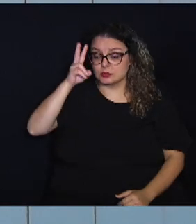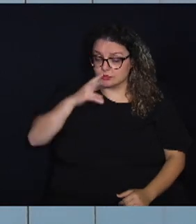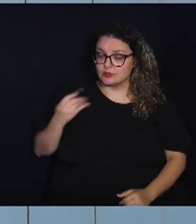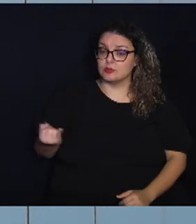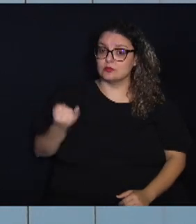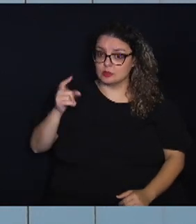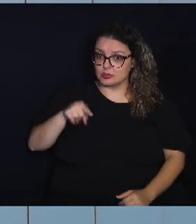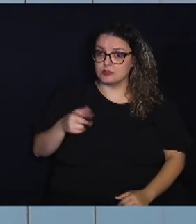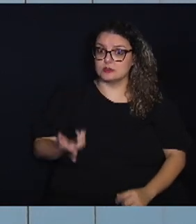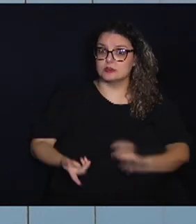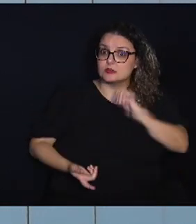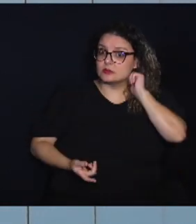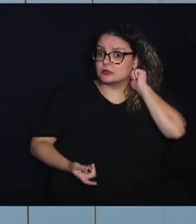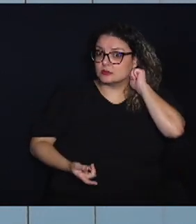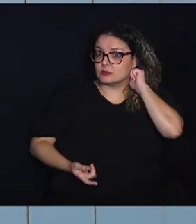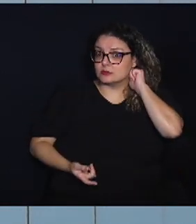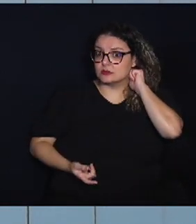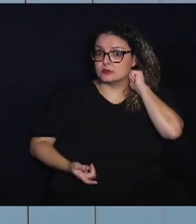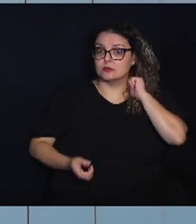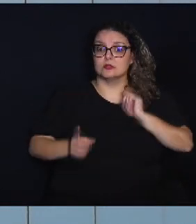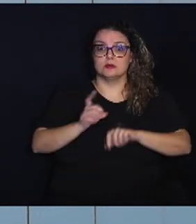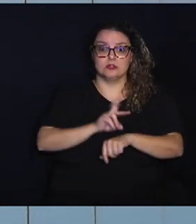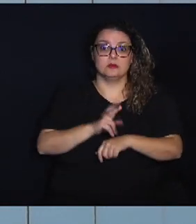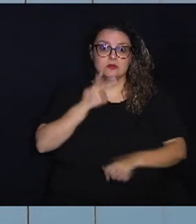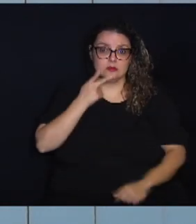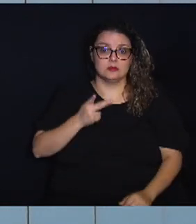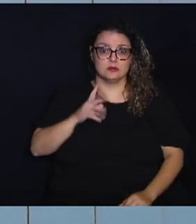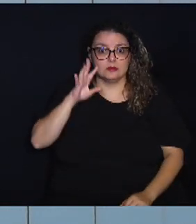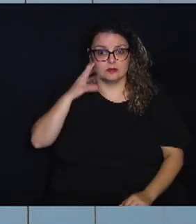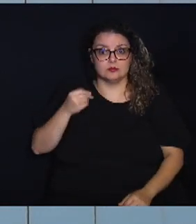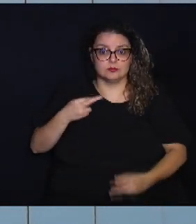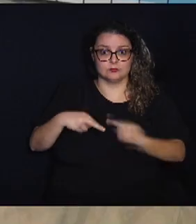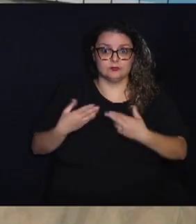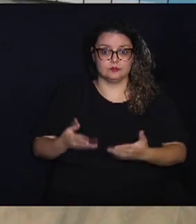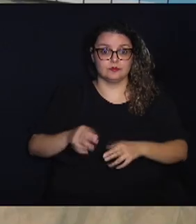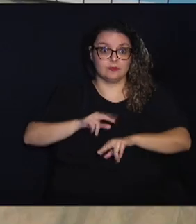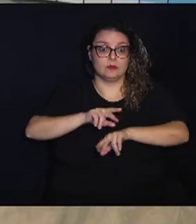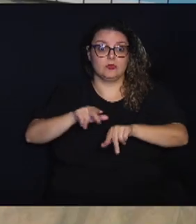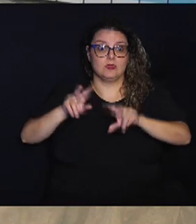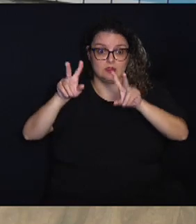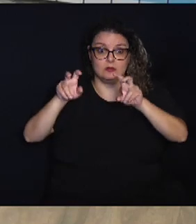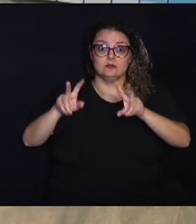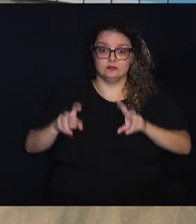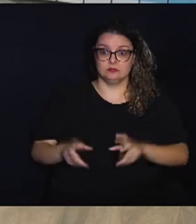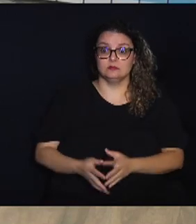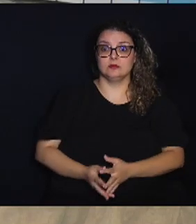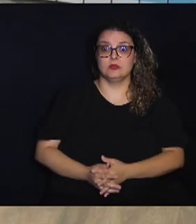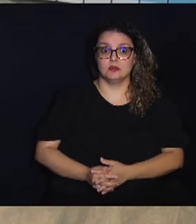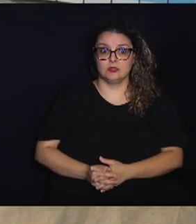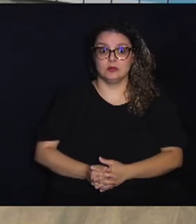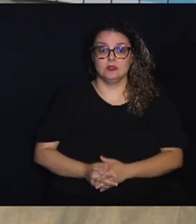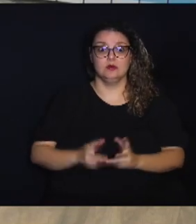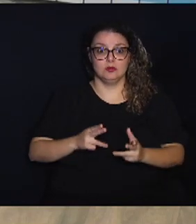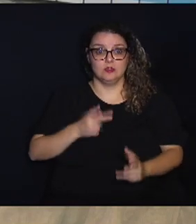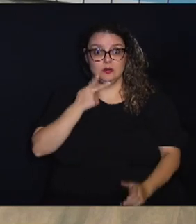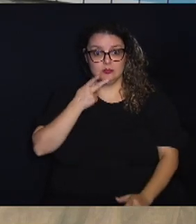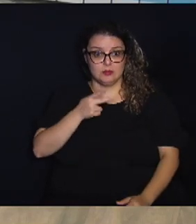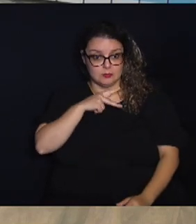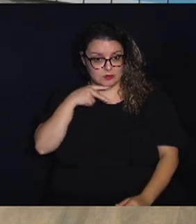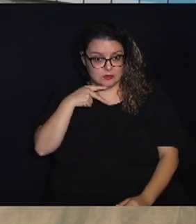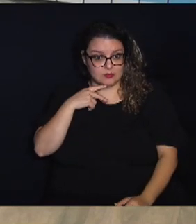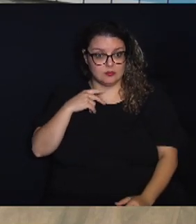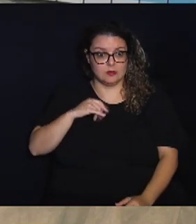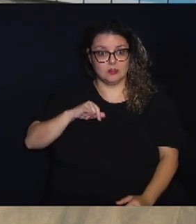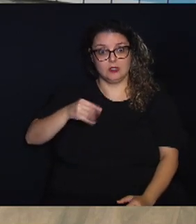importante. E a doutora pode falar com mais propriedade em relação a isso daí. Muitos assuntos, então, de acordo com a resposta do Hermínio, eu vou puxando